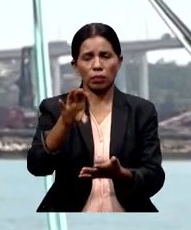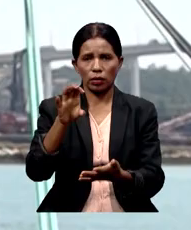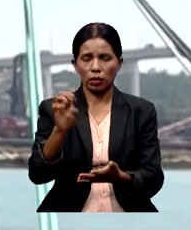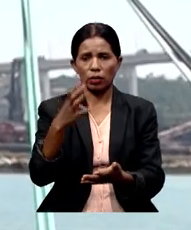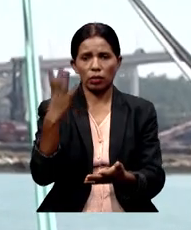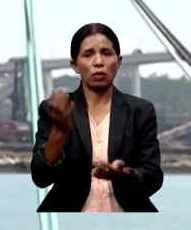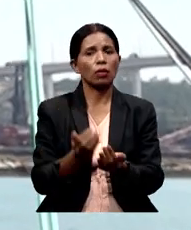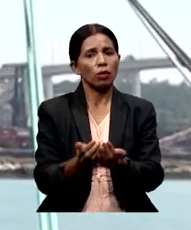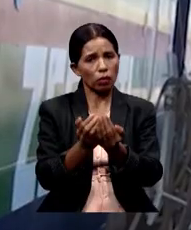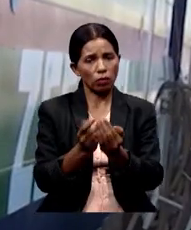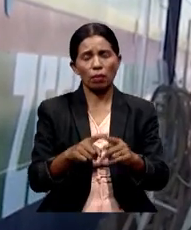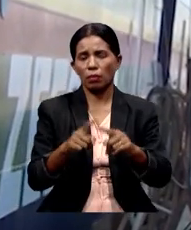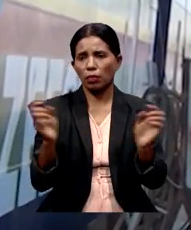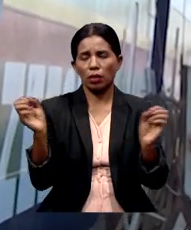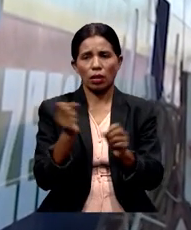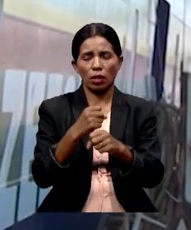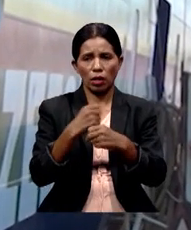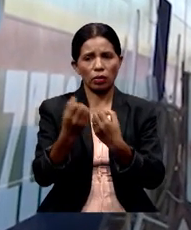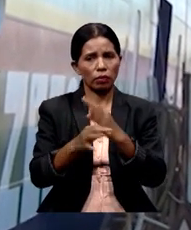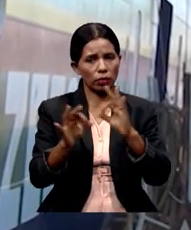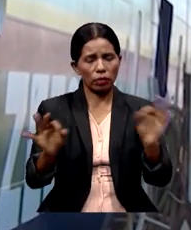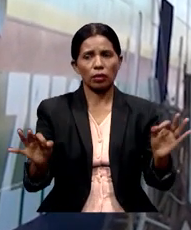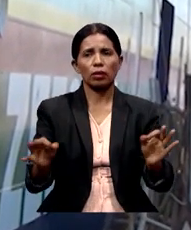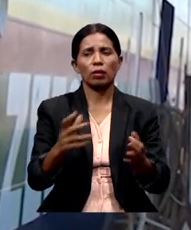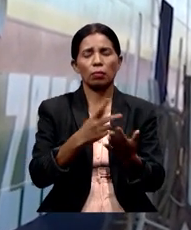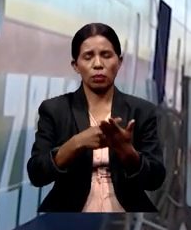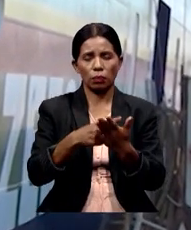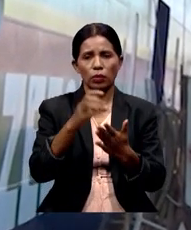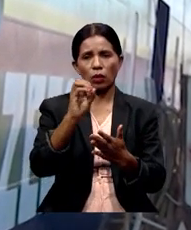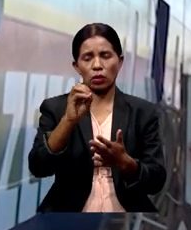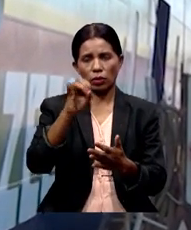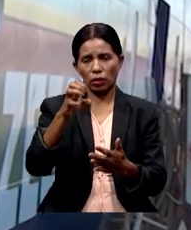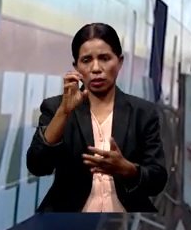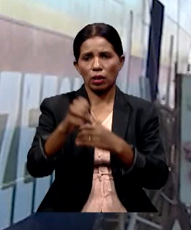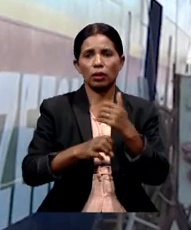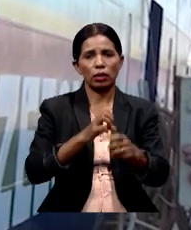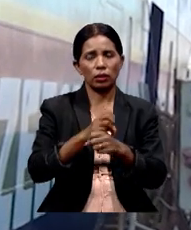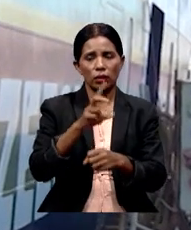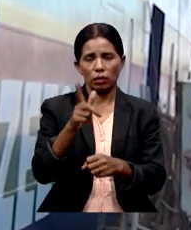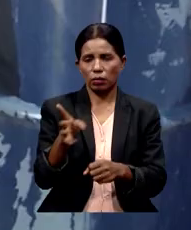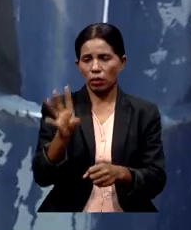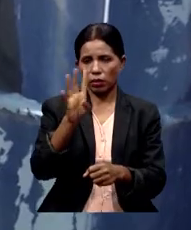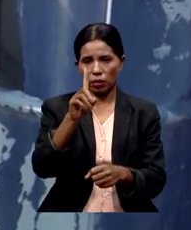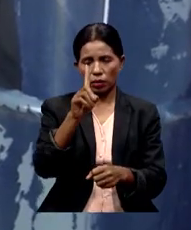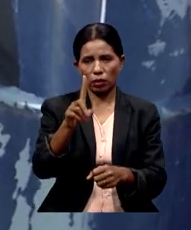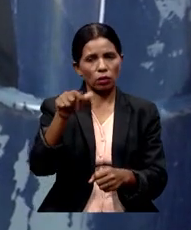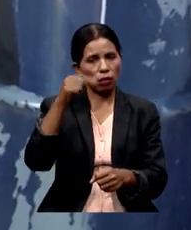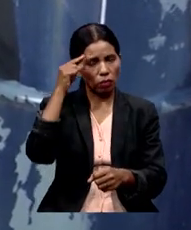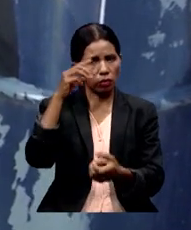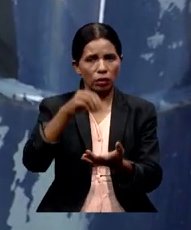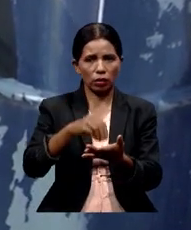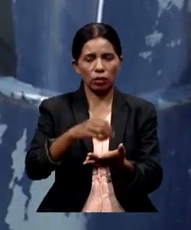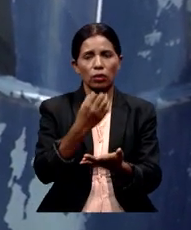rohak solok ma bela consegue finaliza no ne ia proposta orçamento geral estado tinan rihun rua nulu resinida. Governo propõe